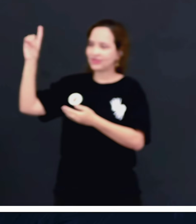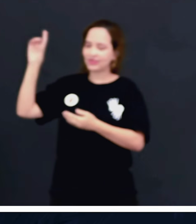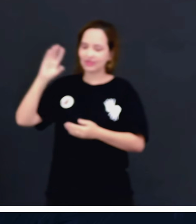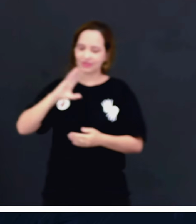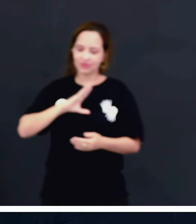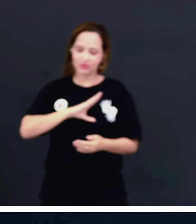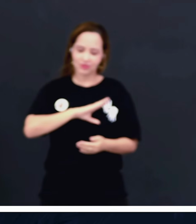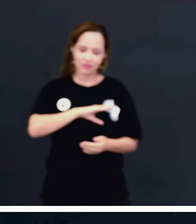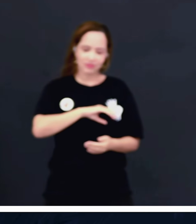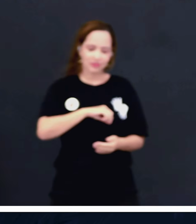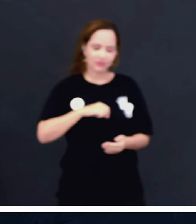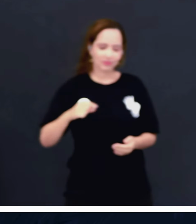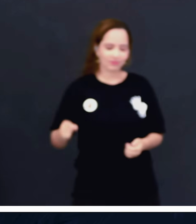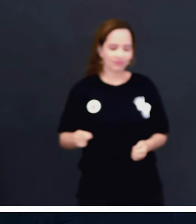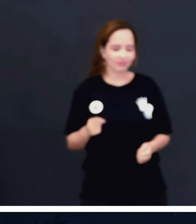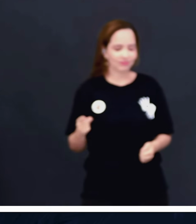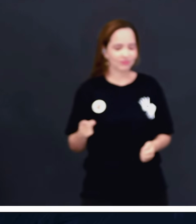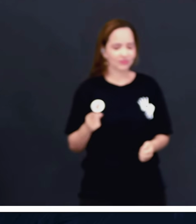Teu infinito